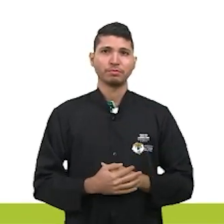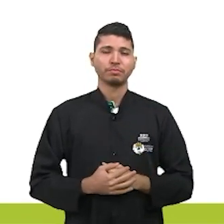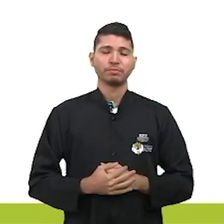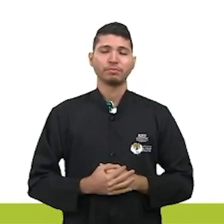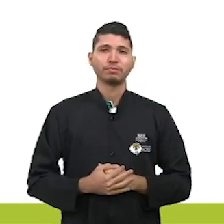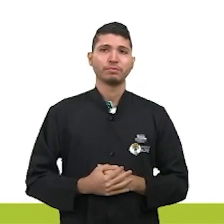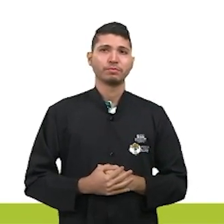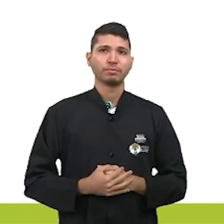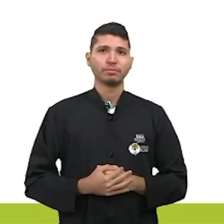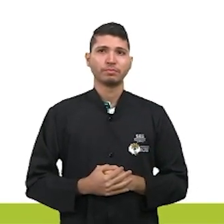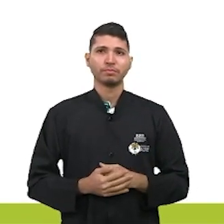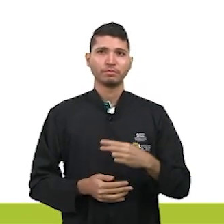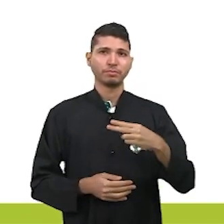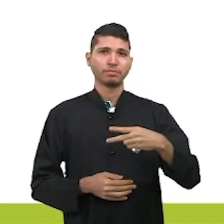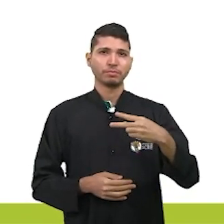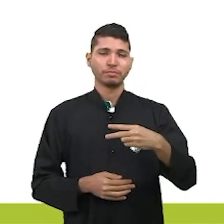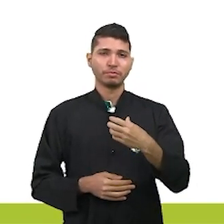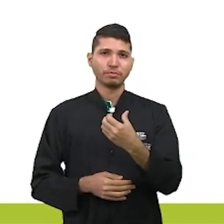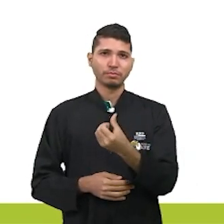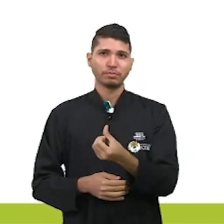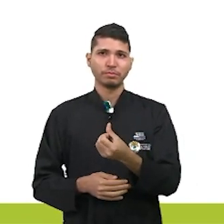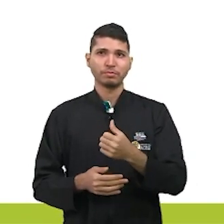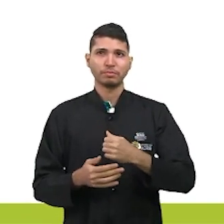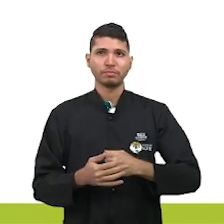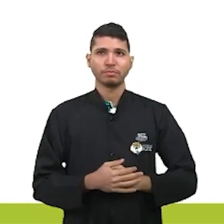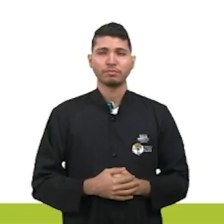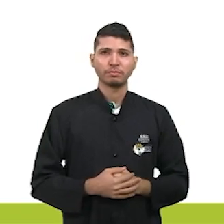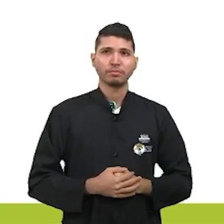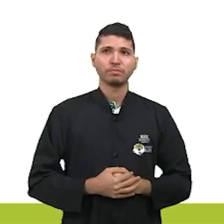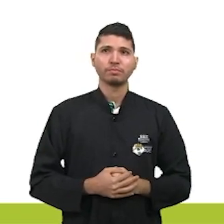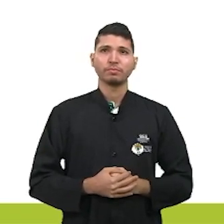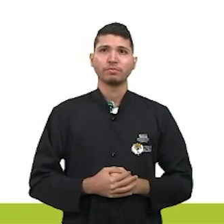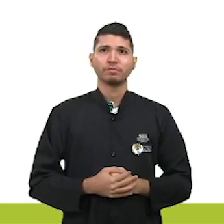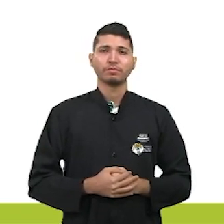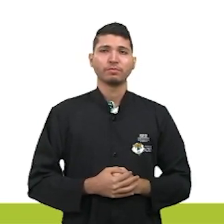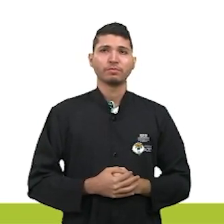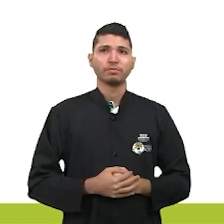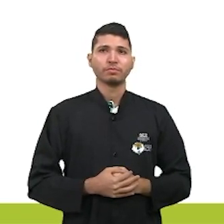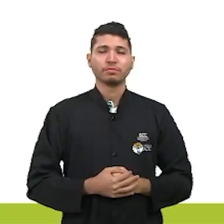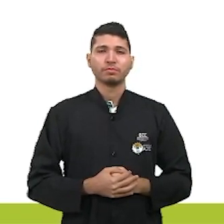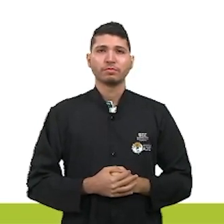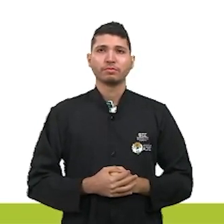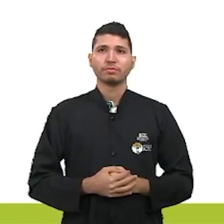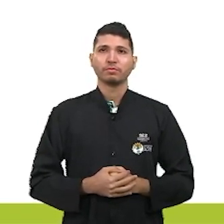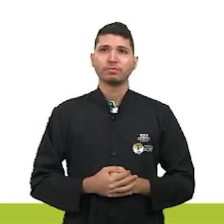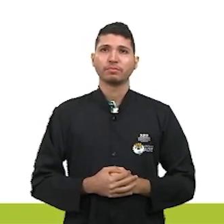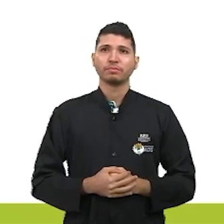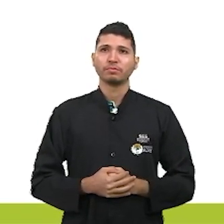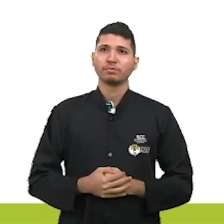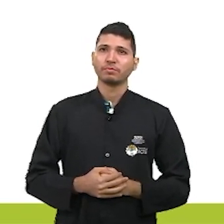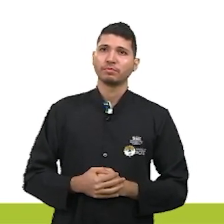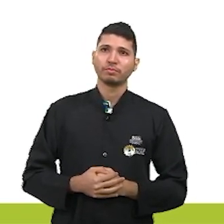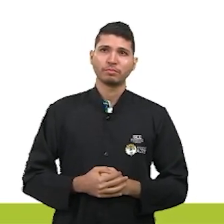3 igual a 6. Agora nós vamos contar o seguinte.